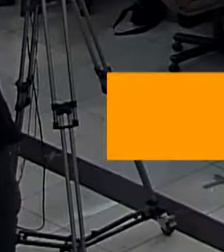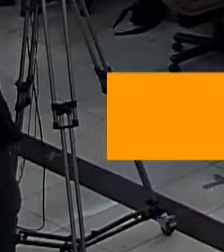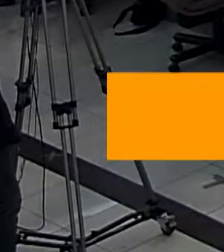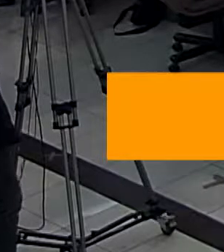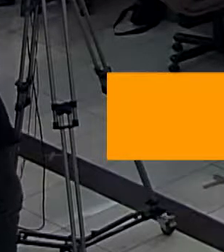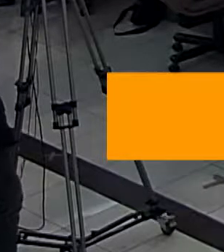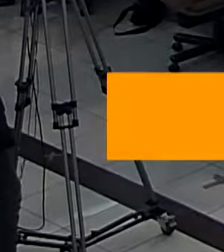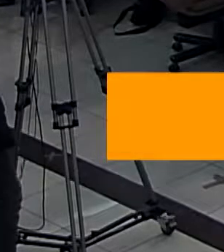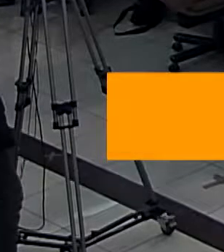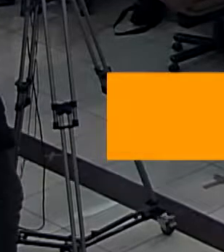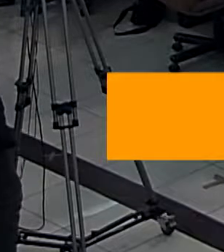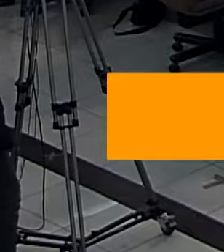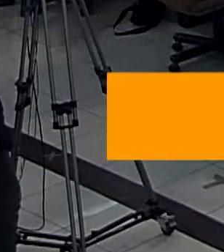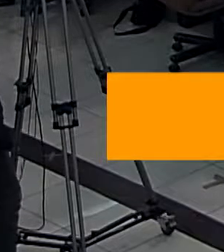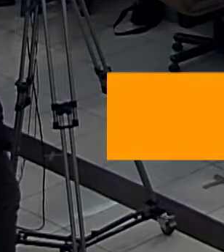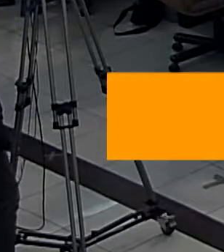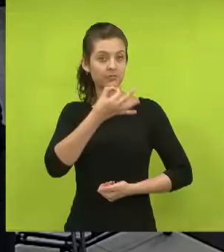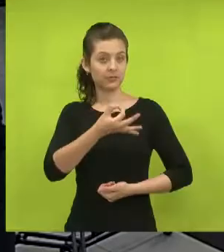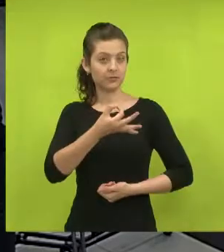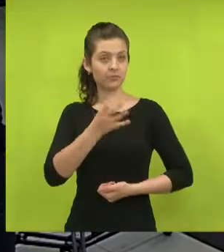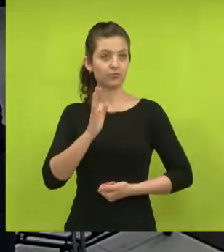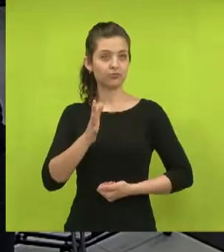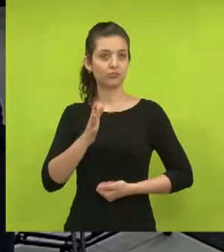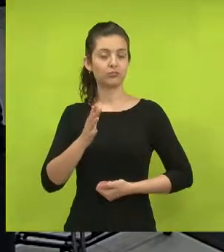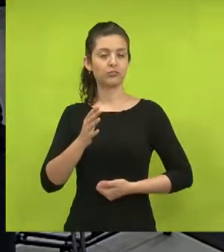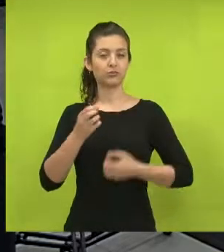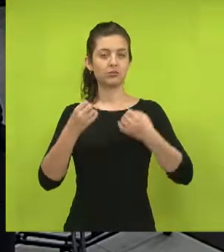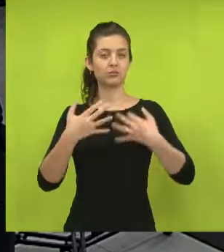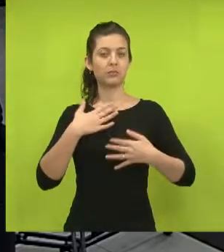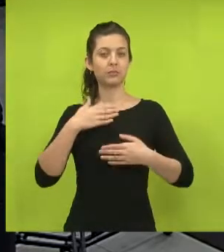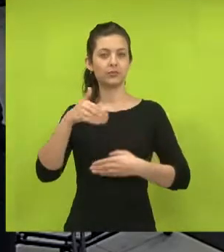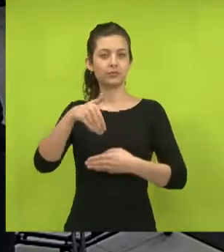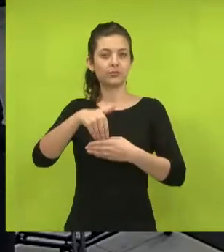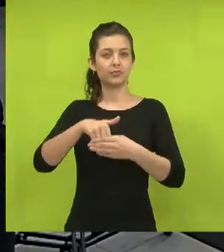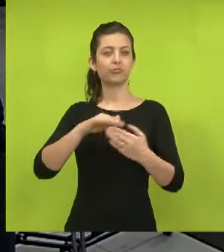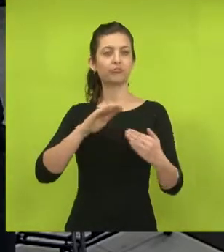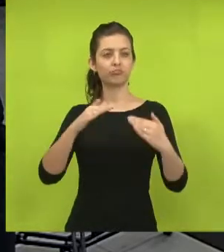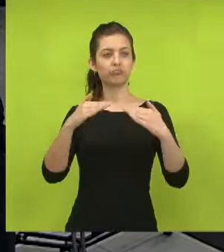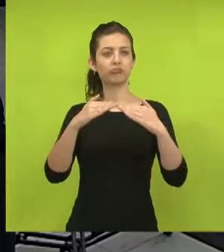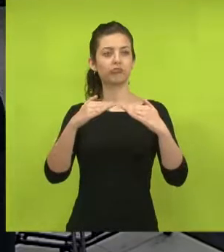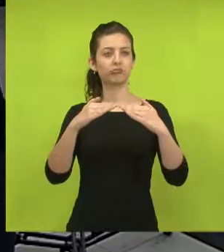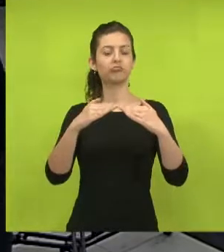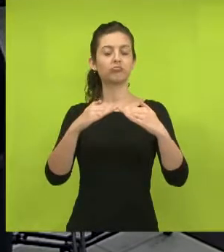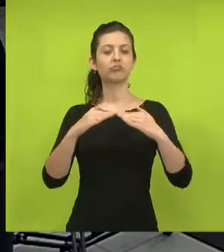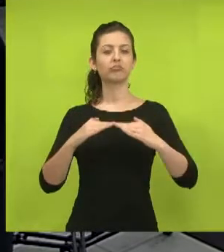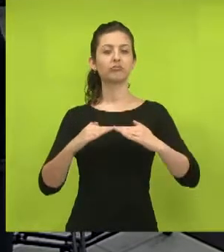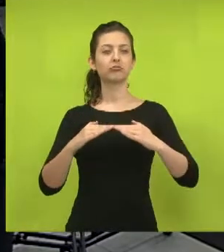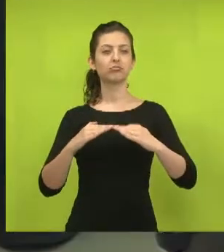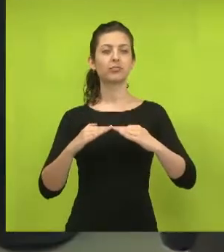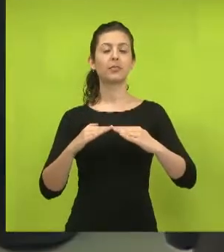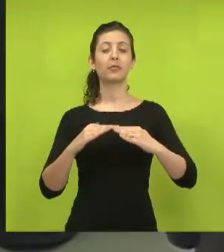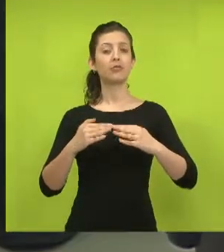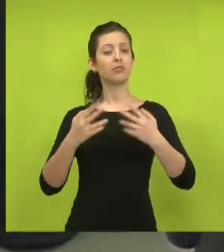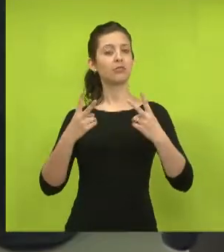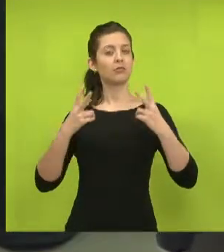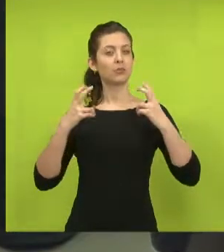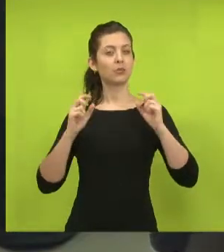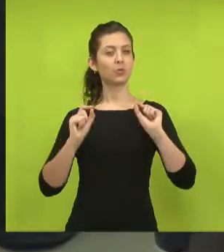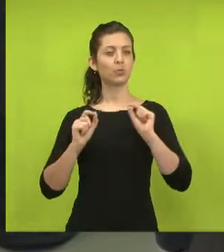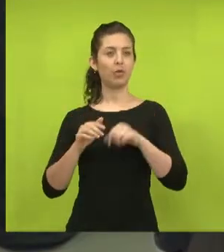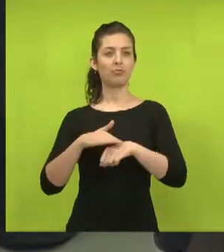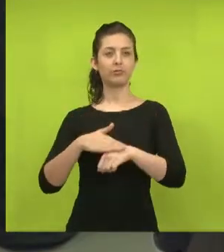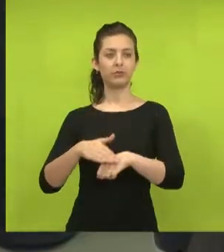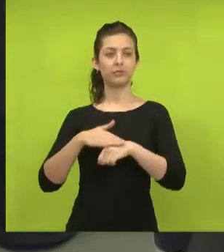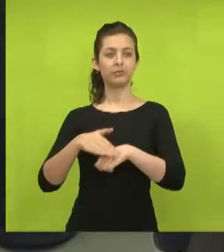Eu vou só fazer um comentário, já antecipar meu voto aqui, que sou favorável, tendo em vista que, logicamente, essa